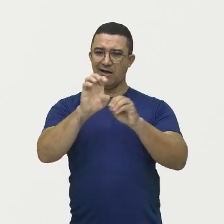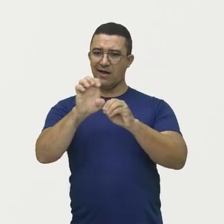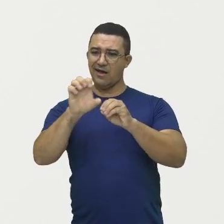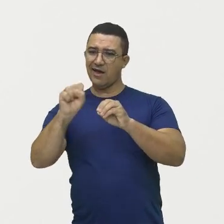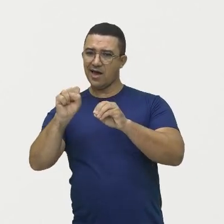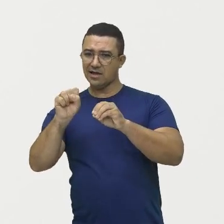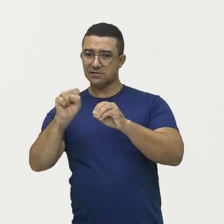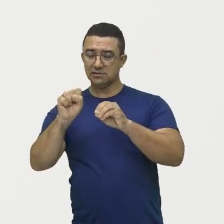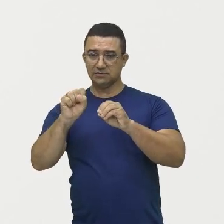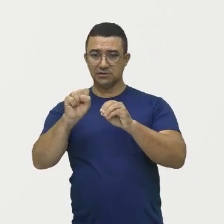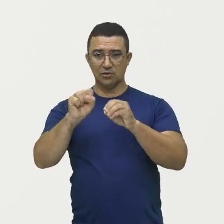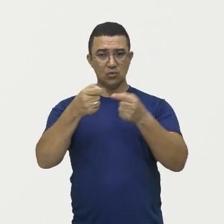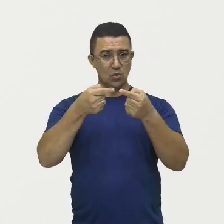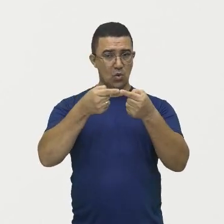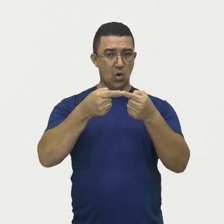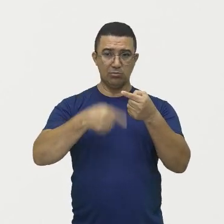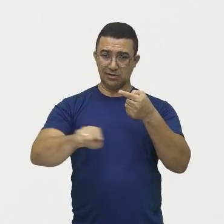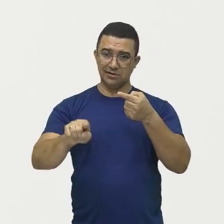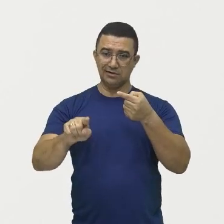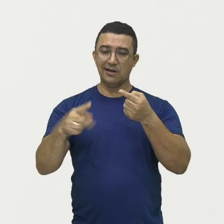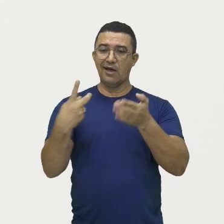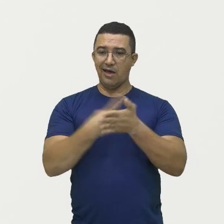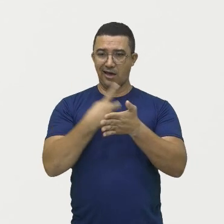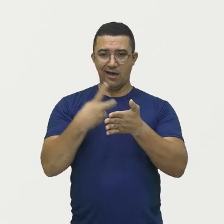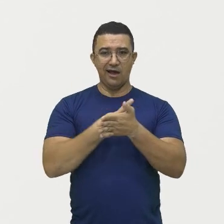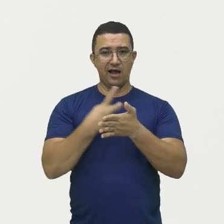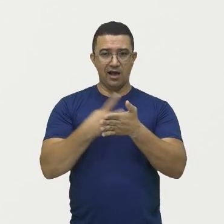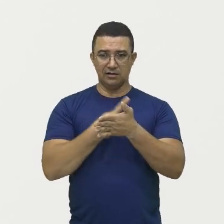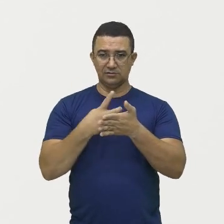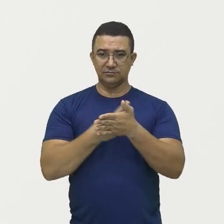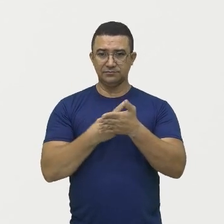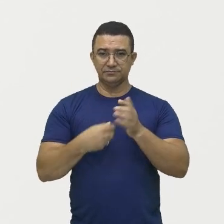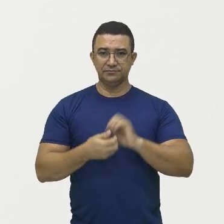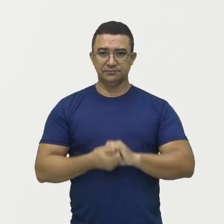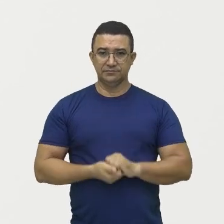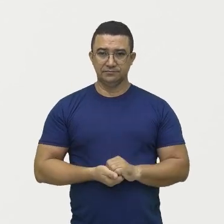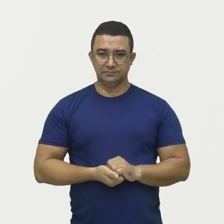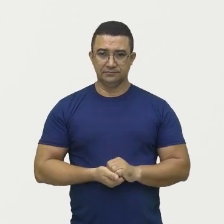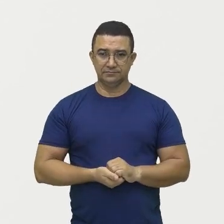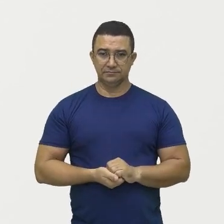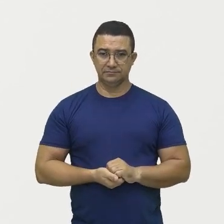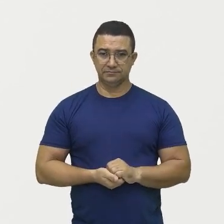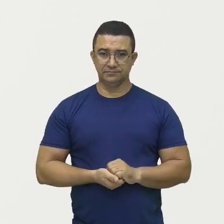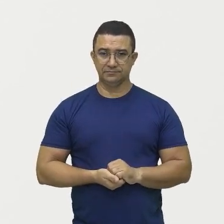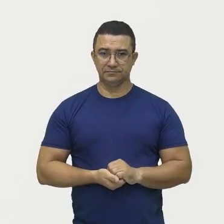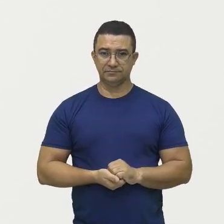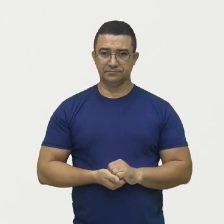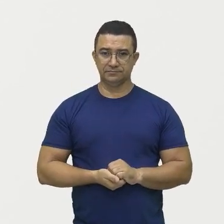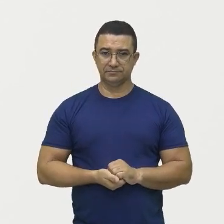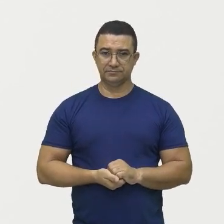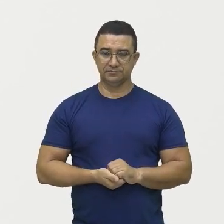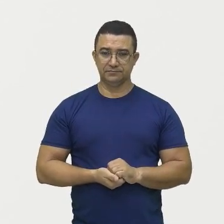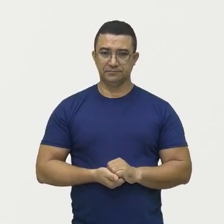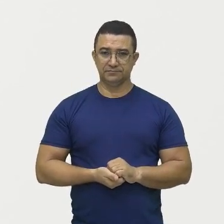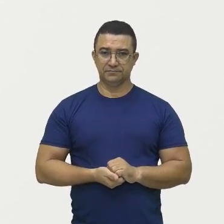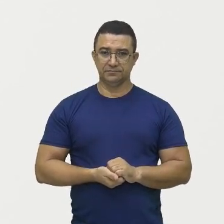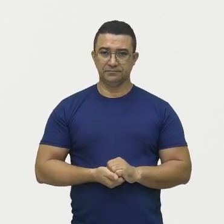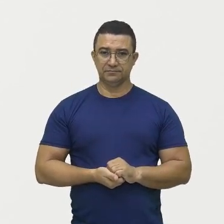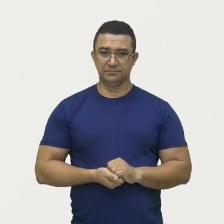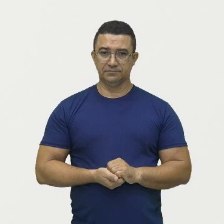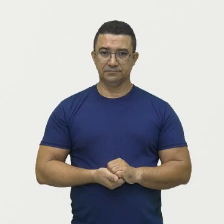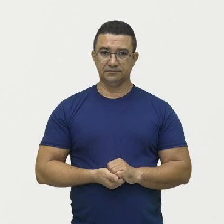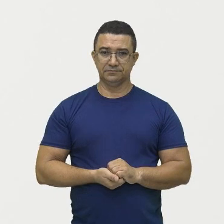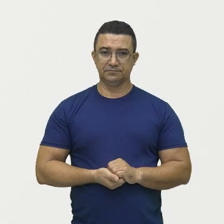for terceira pessoa do singular, tá? Então é um monstro aqui, com certeza está errada a letra E também. Vamos ver